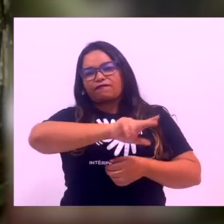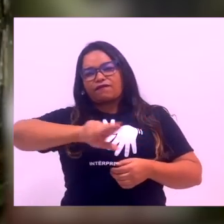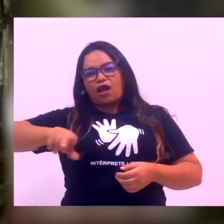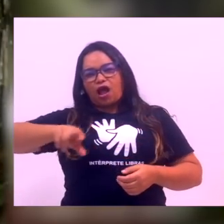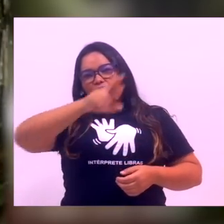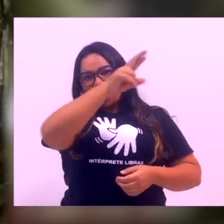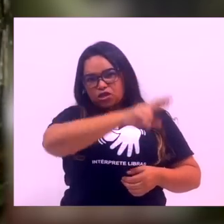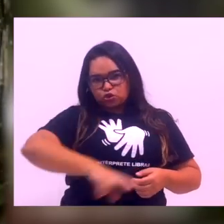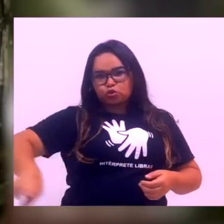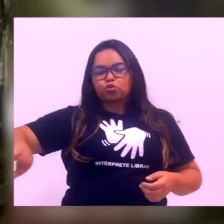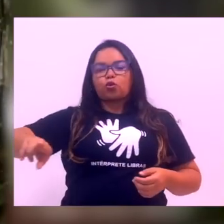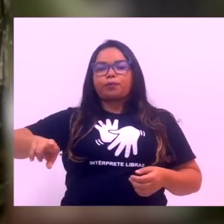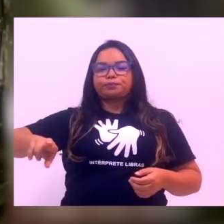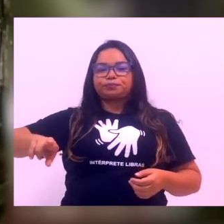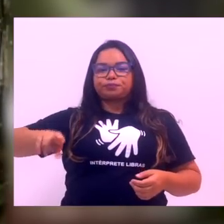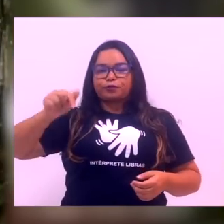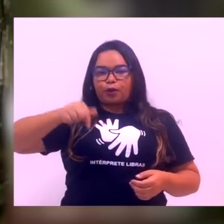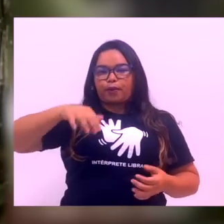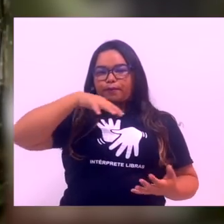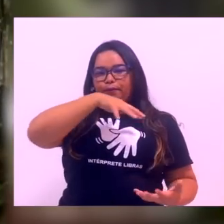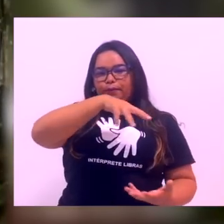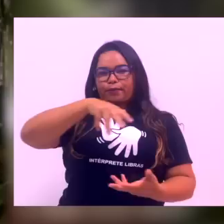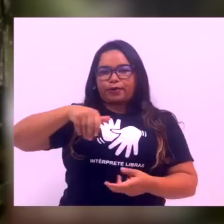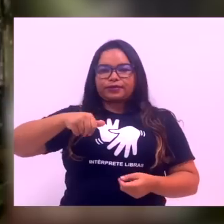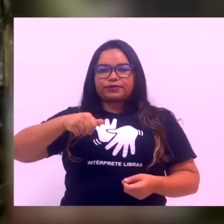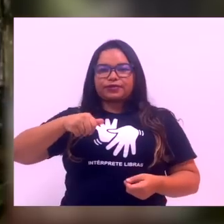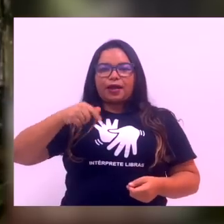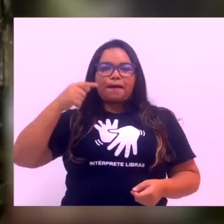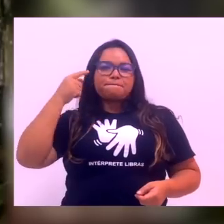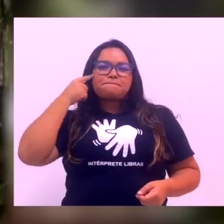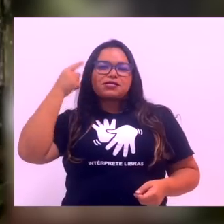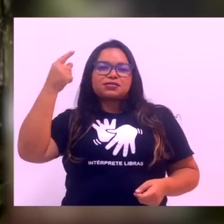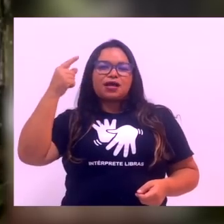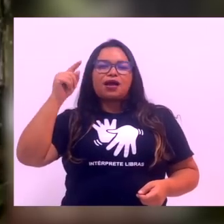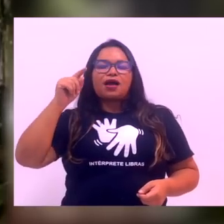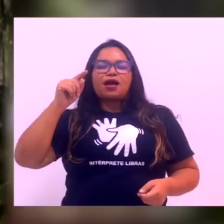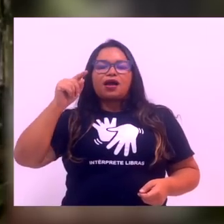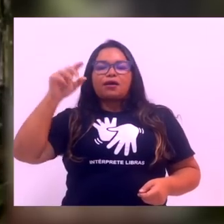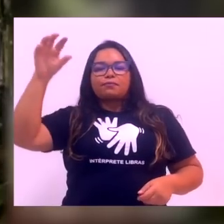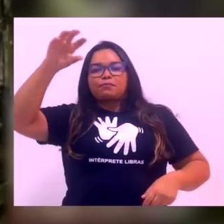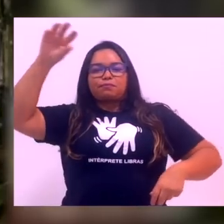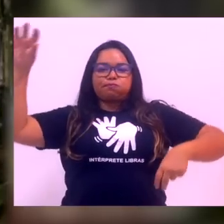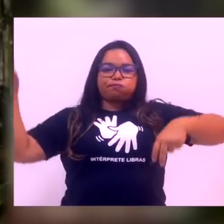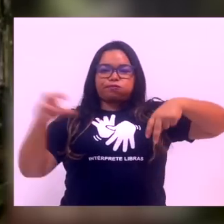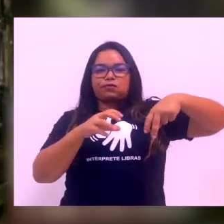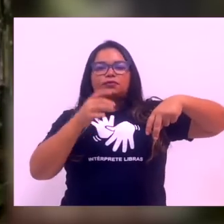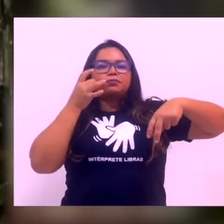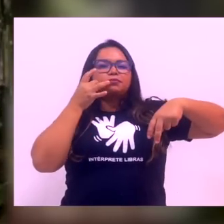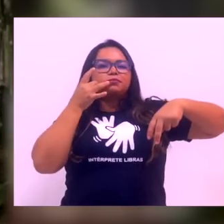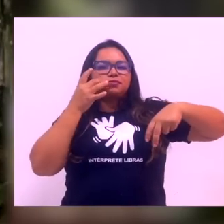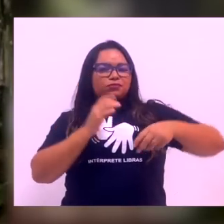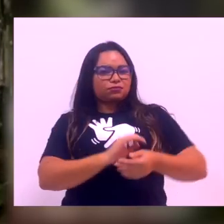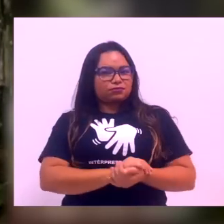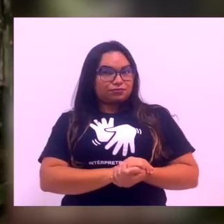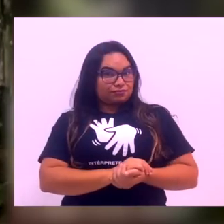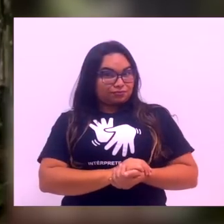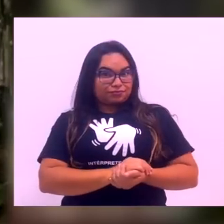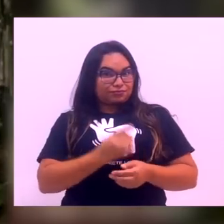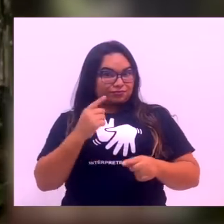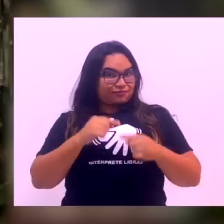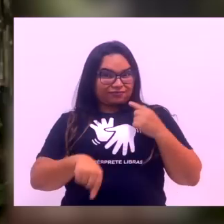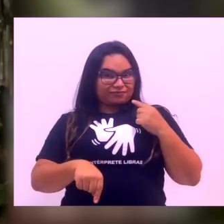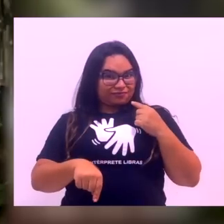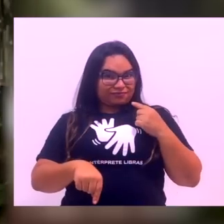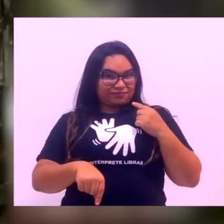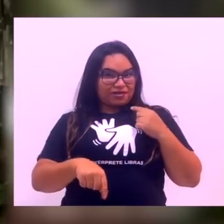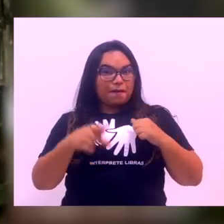acontece que é muito importante, porque sistemas inteiros de religião no mundo têm a estátua sendo